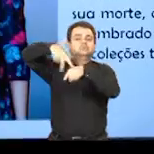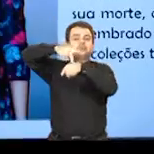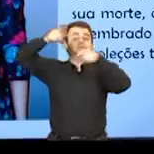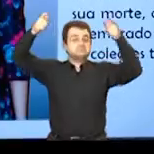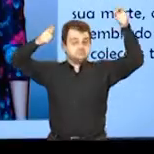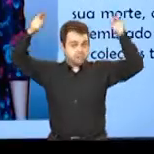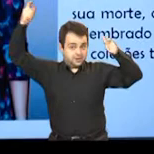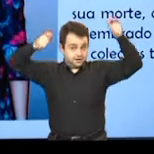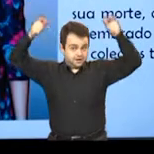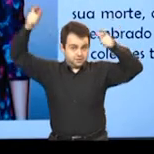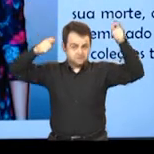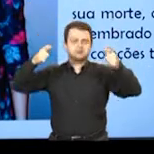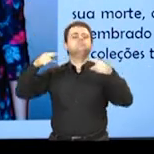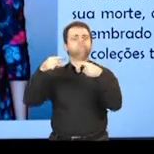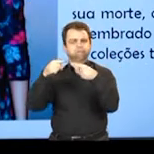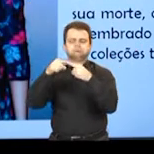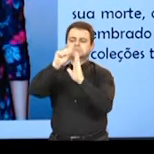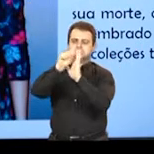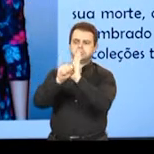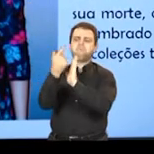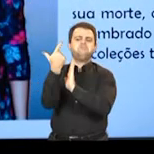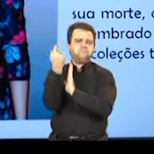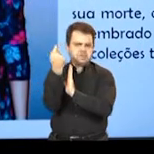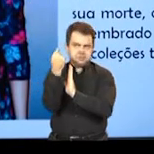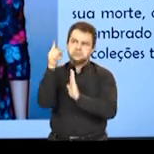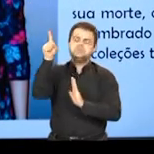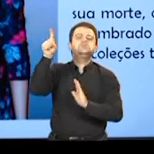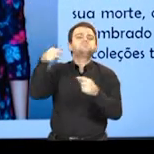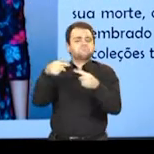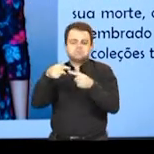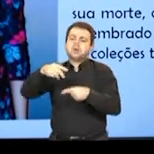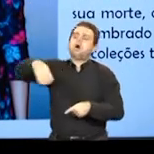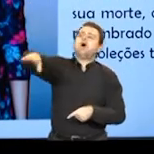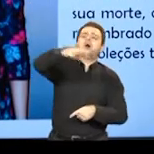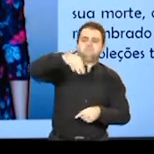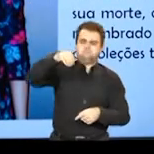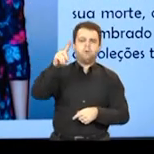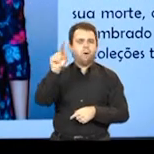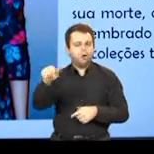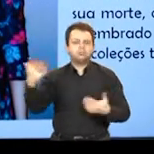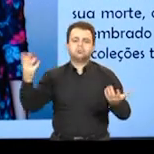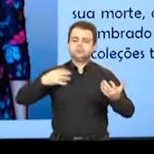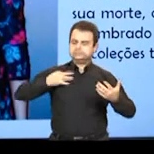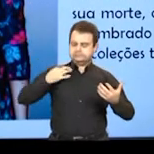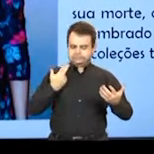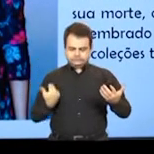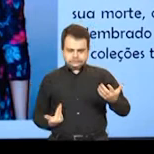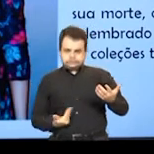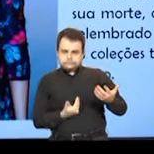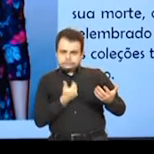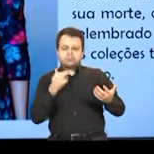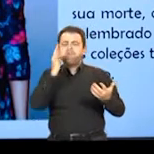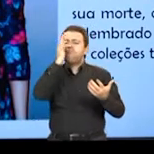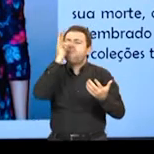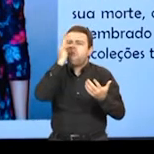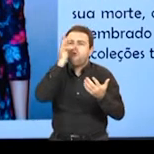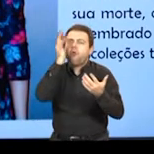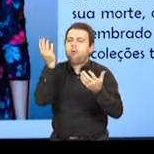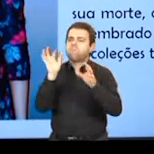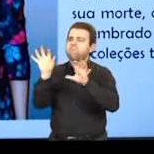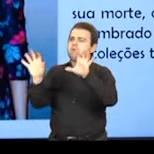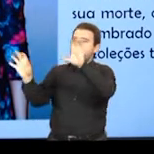XX, que recorrentemente é apropriada na indústria da moda. As suas estampas, as suas flores,